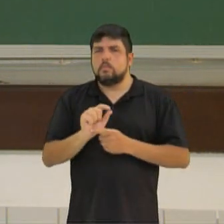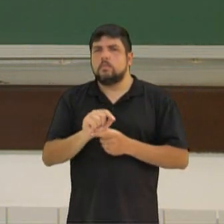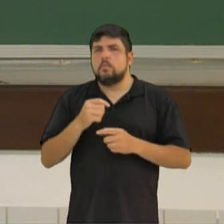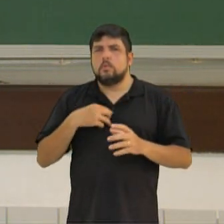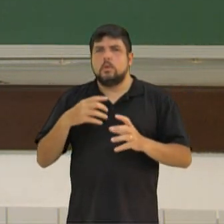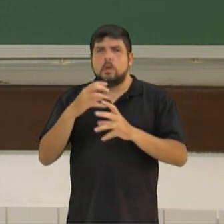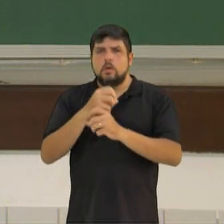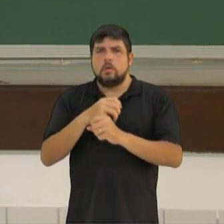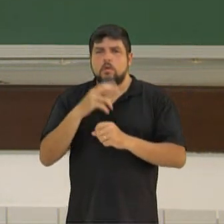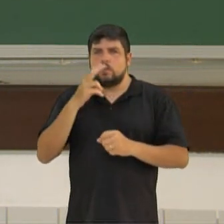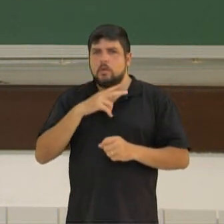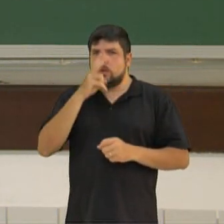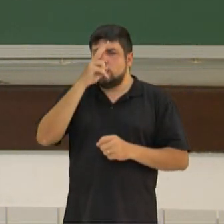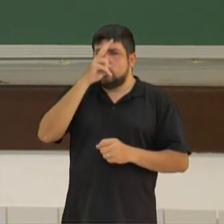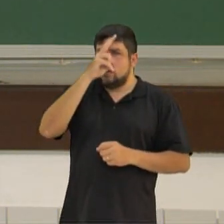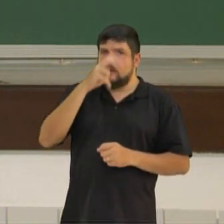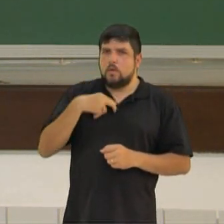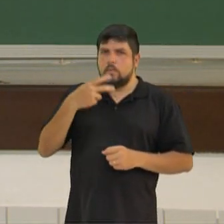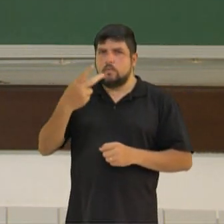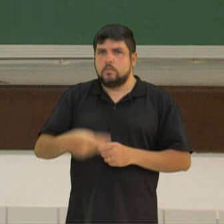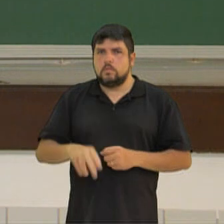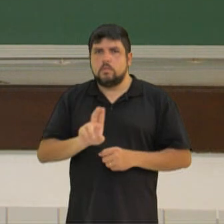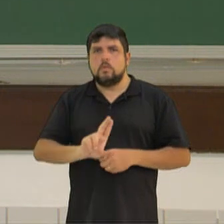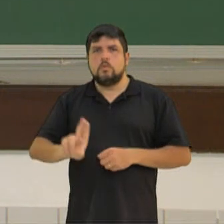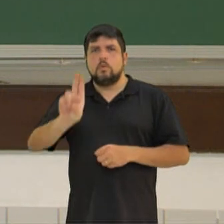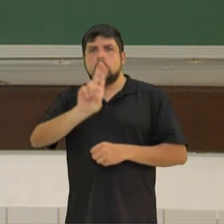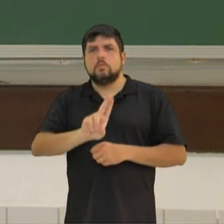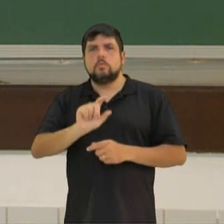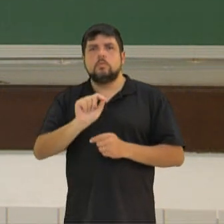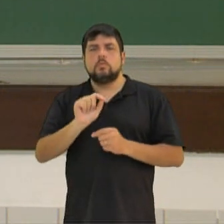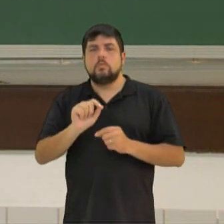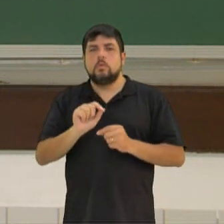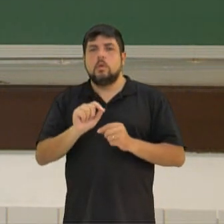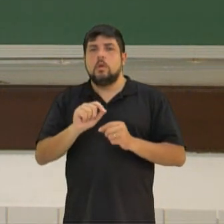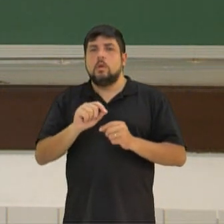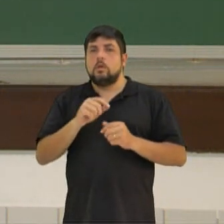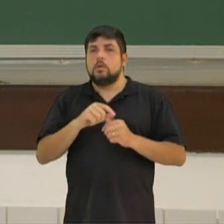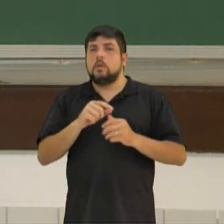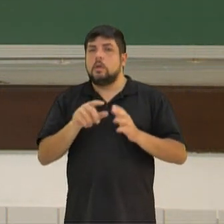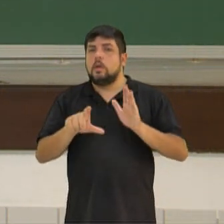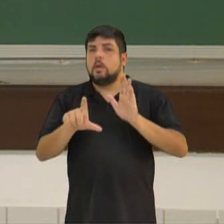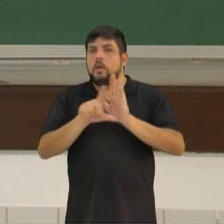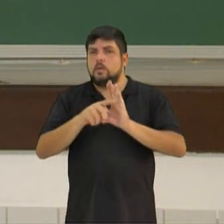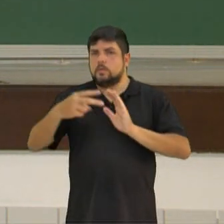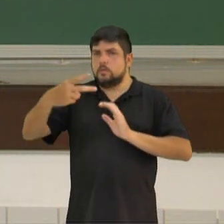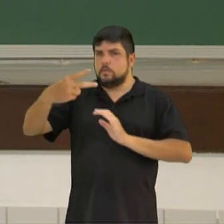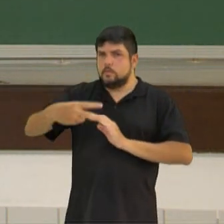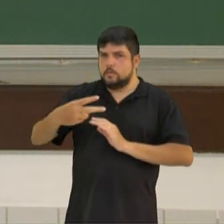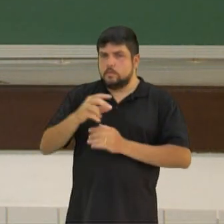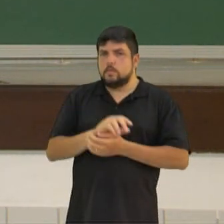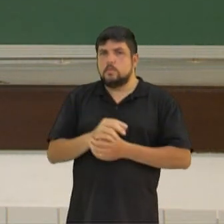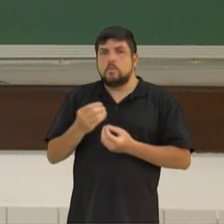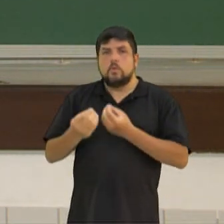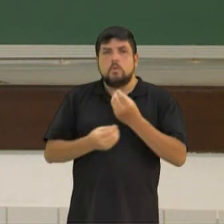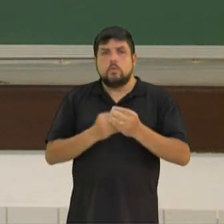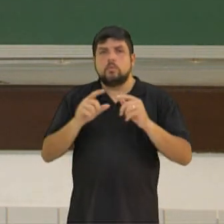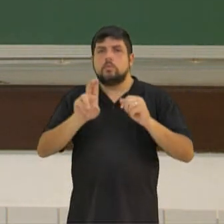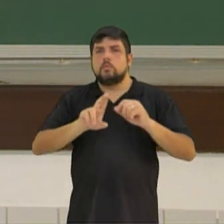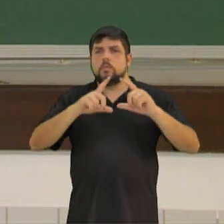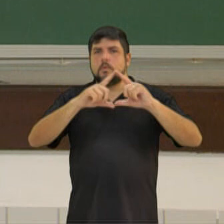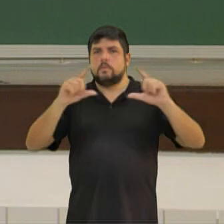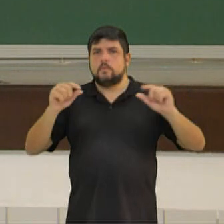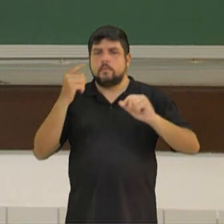calcular a força resultante usando o princípio da dinâmica, né, a segunda lei de Newton, com essa fórmula. O